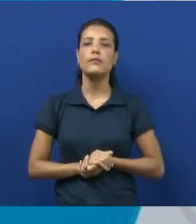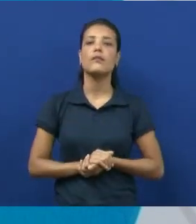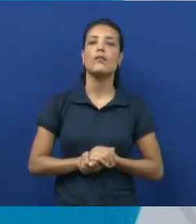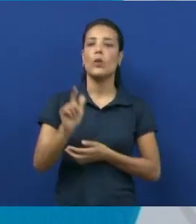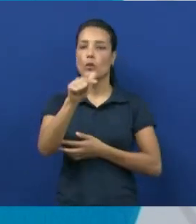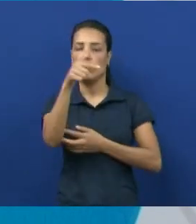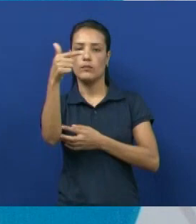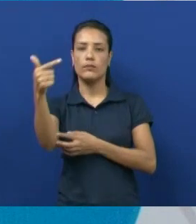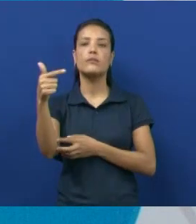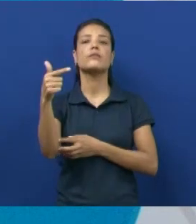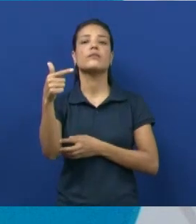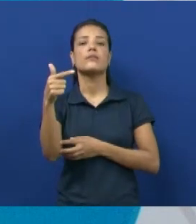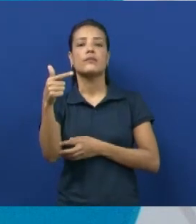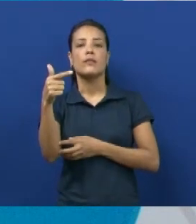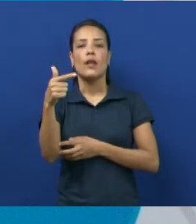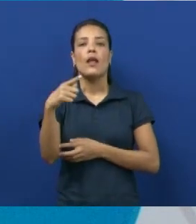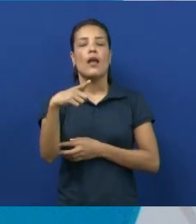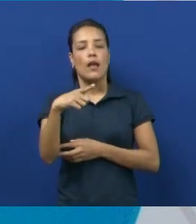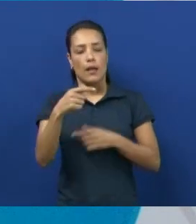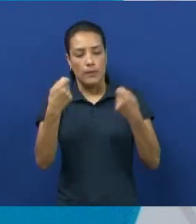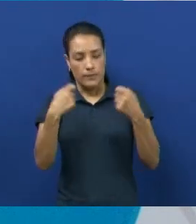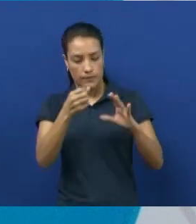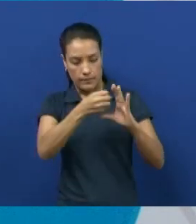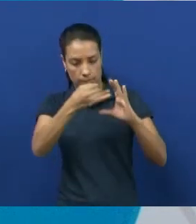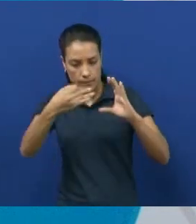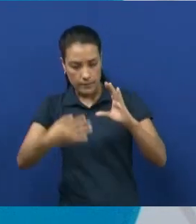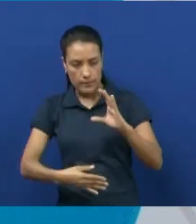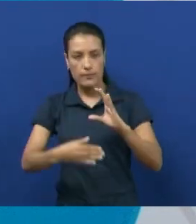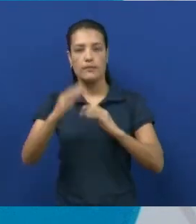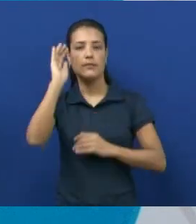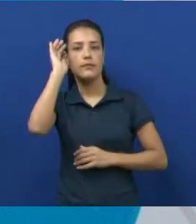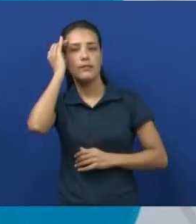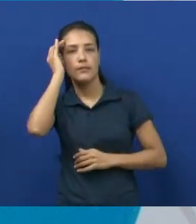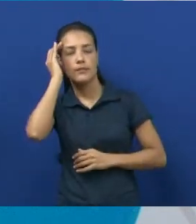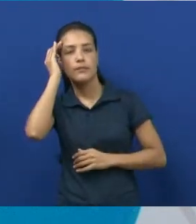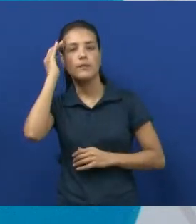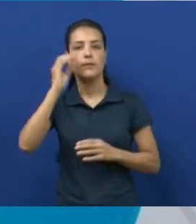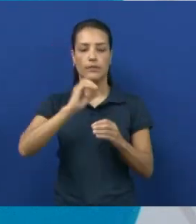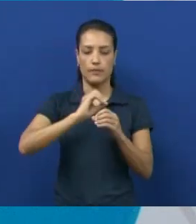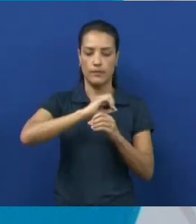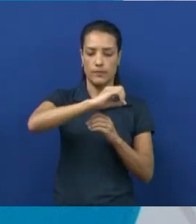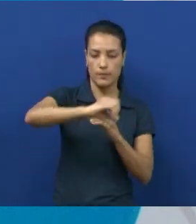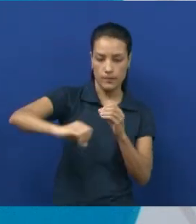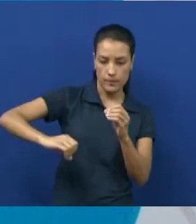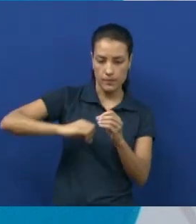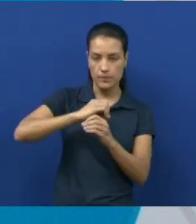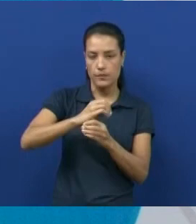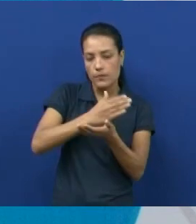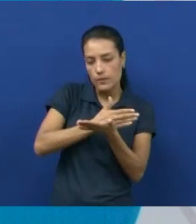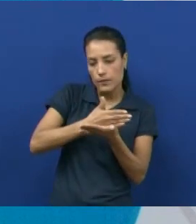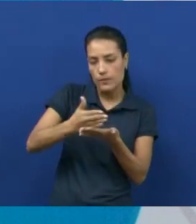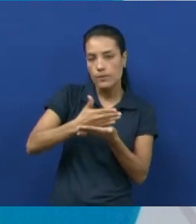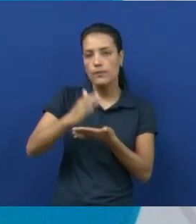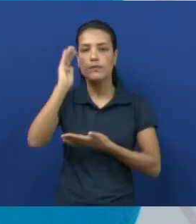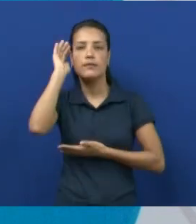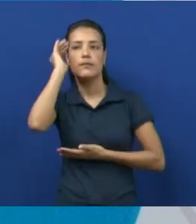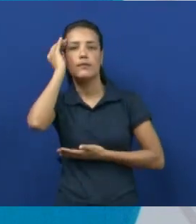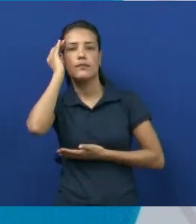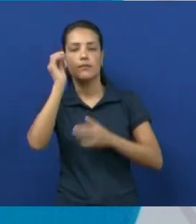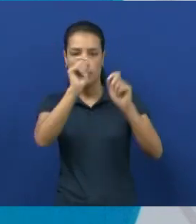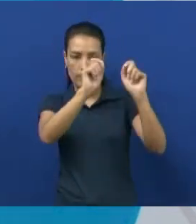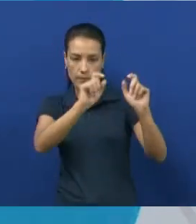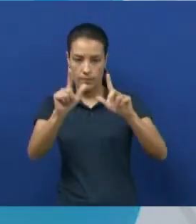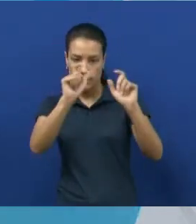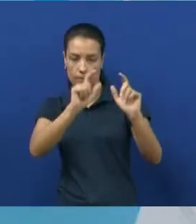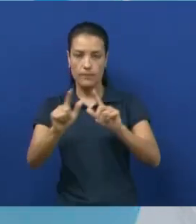também é importante a gente entender as características de cada um dos planetas que fazem parte desse sistema. A gente vai começar entendendo aí no slide